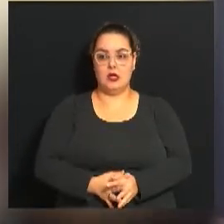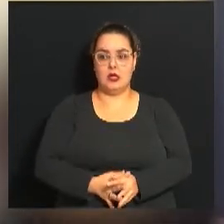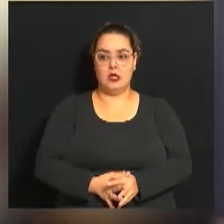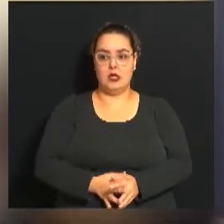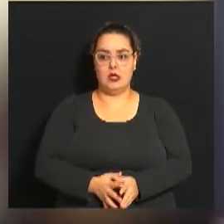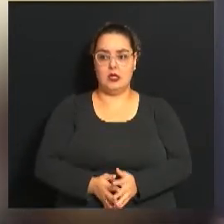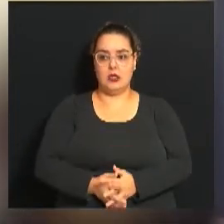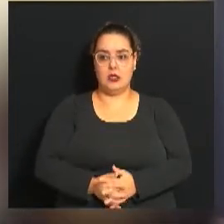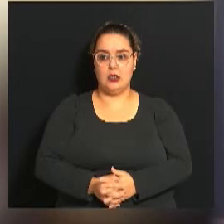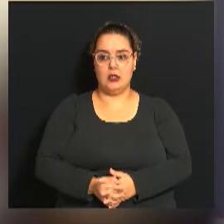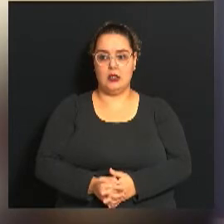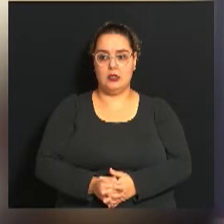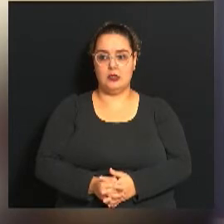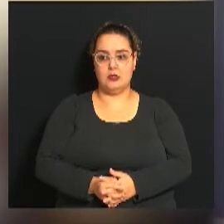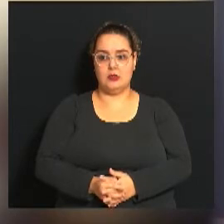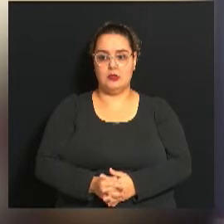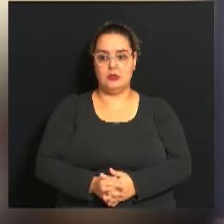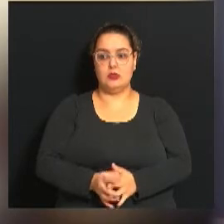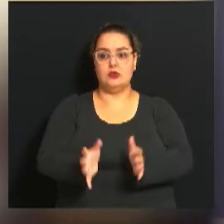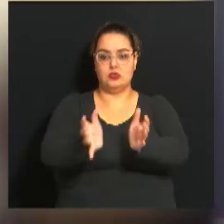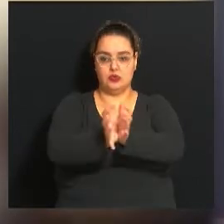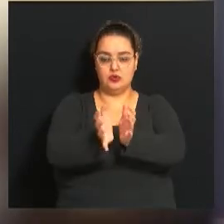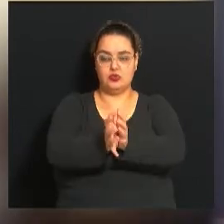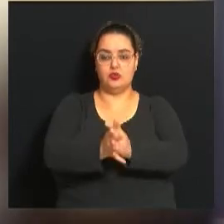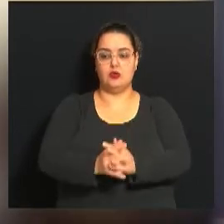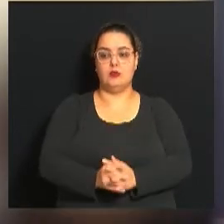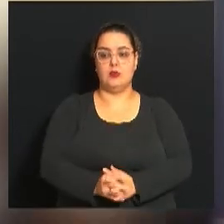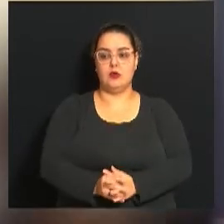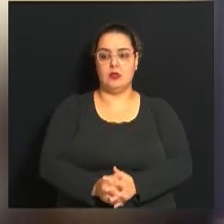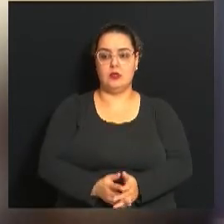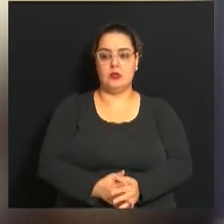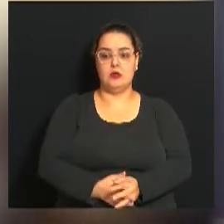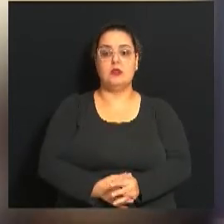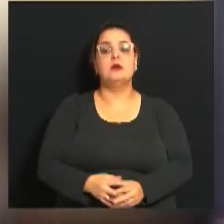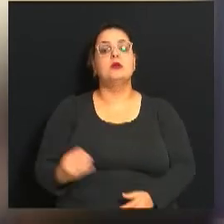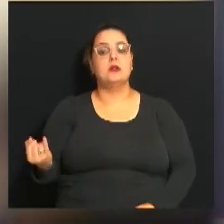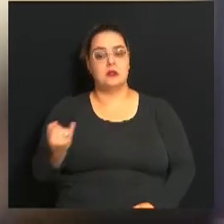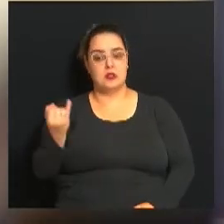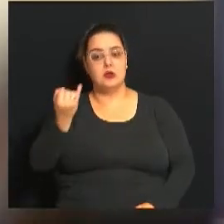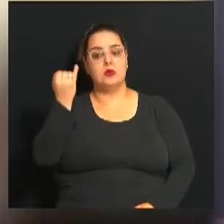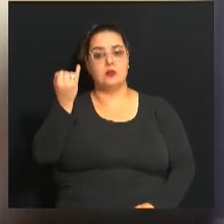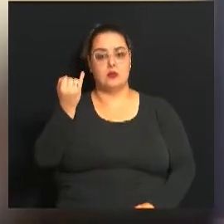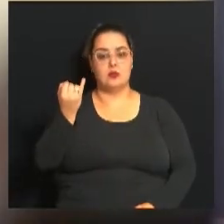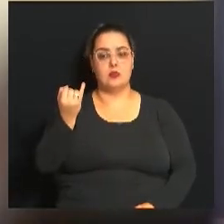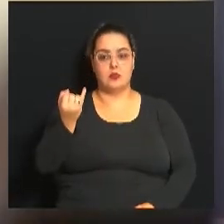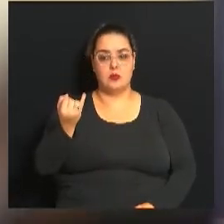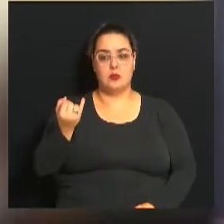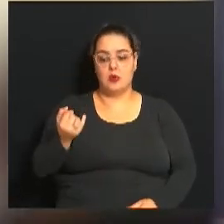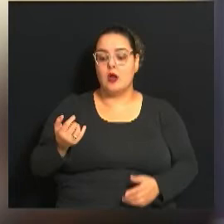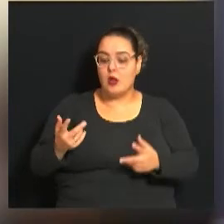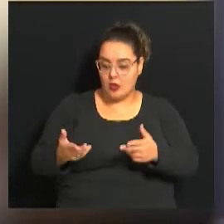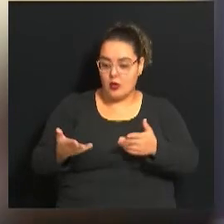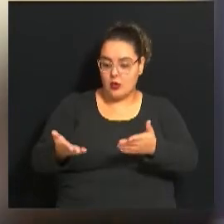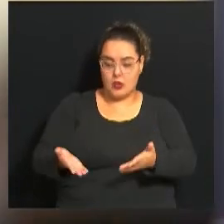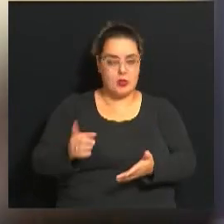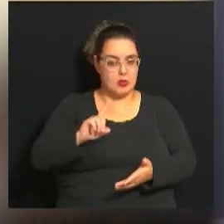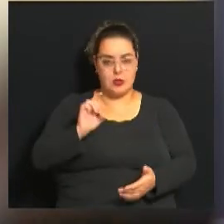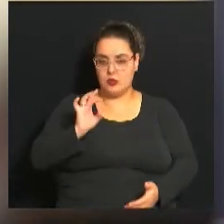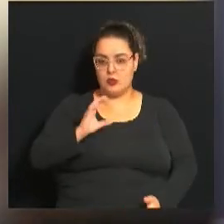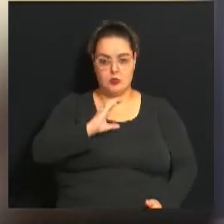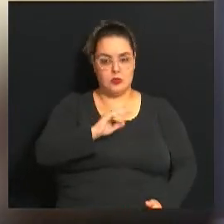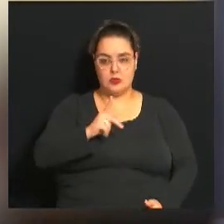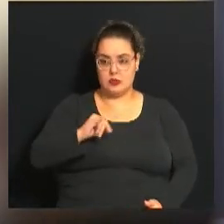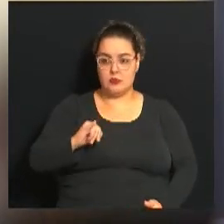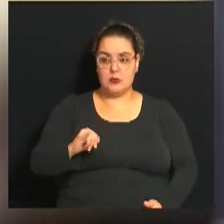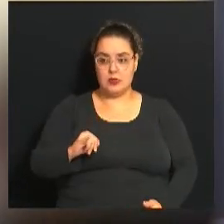de uma comissão tão importante como essa, não só por ser uma CPI, mas pelo